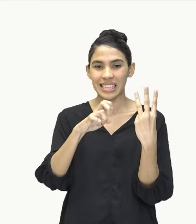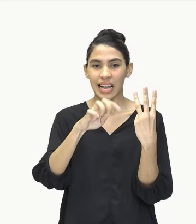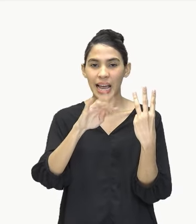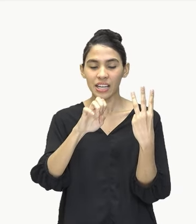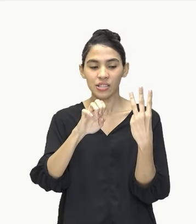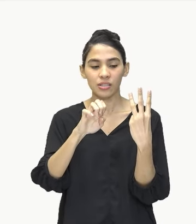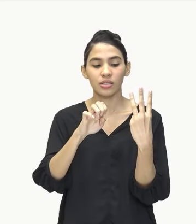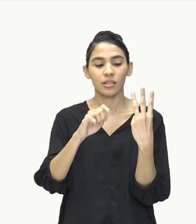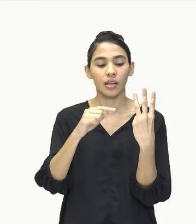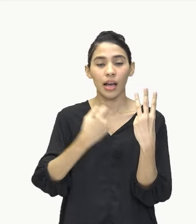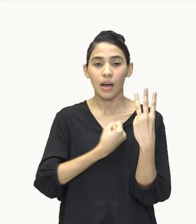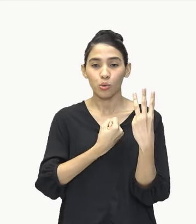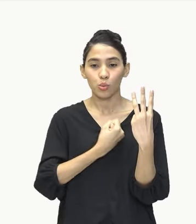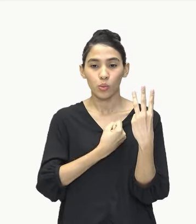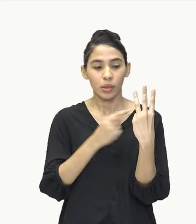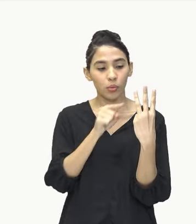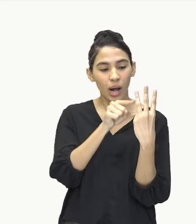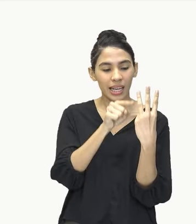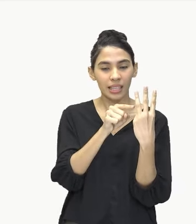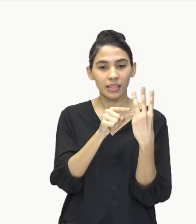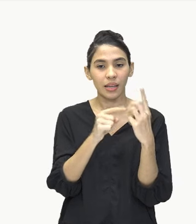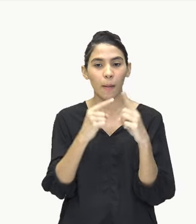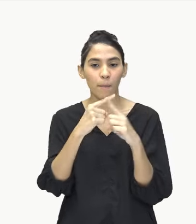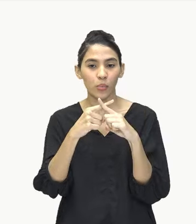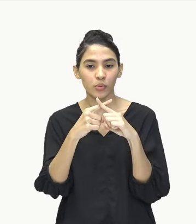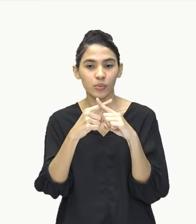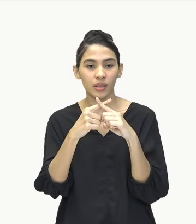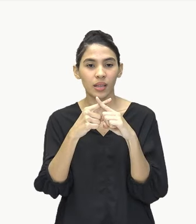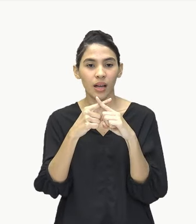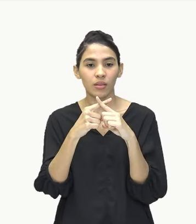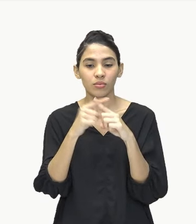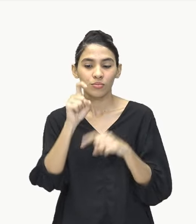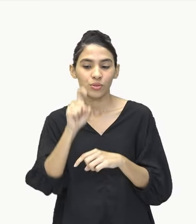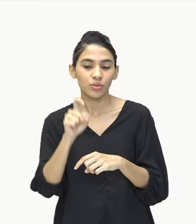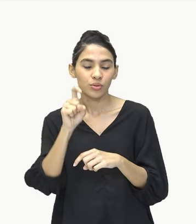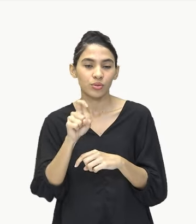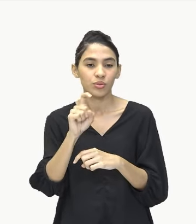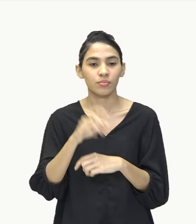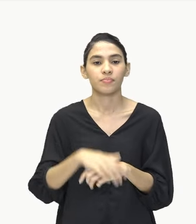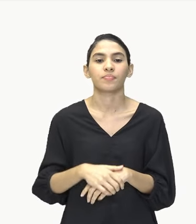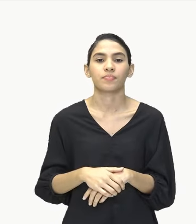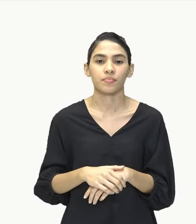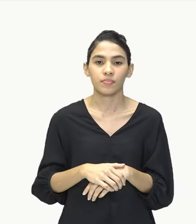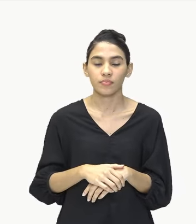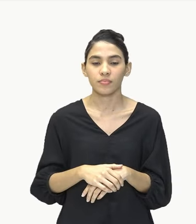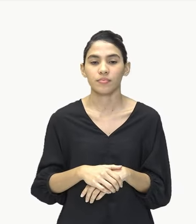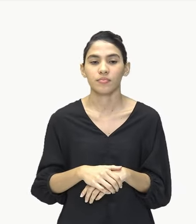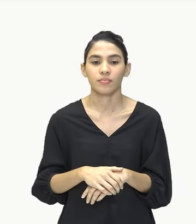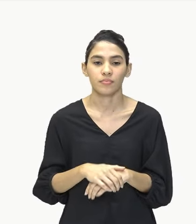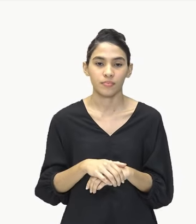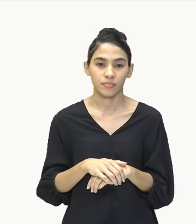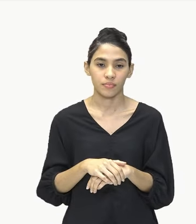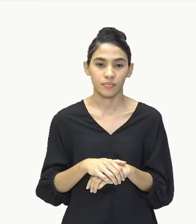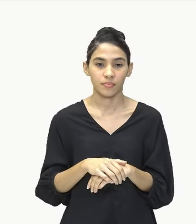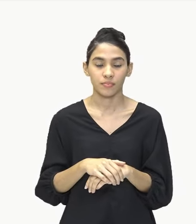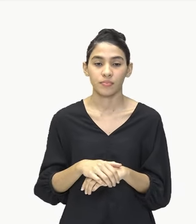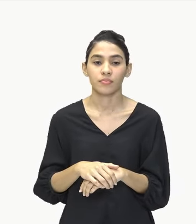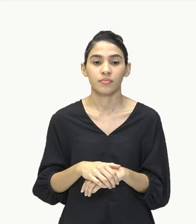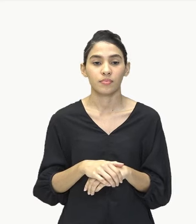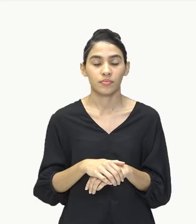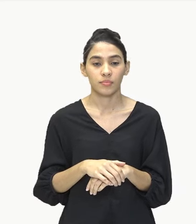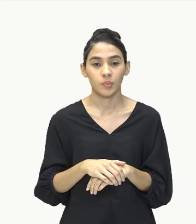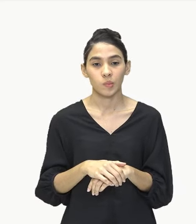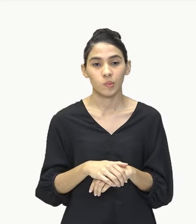vem ali sendo multiplicado pela variável ou então ali pela nossa parte literal.